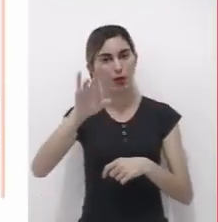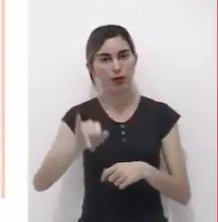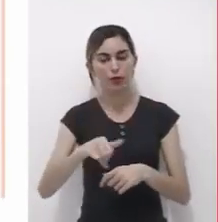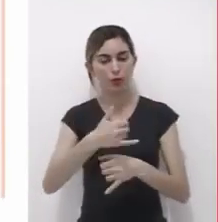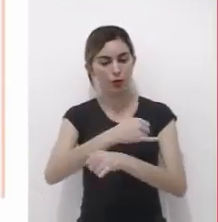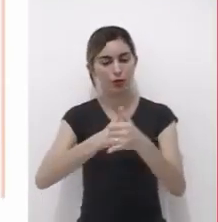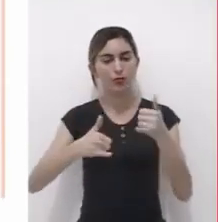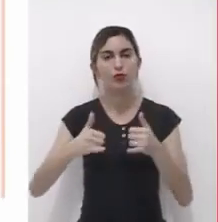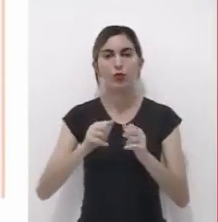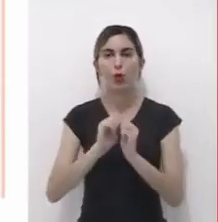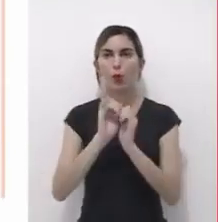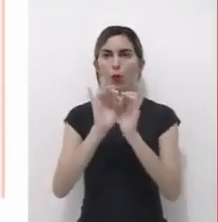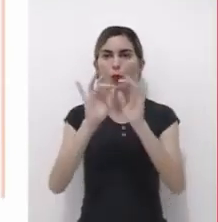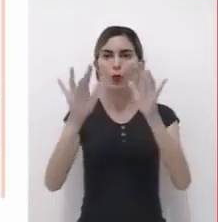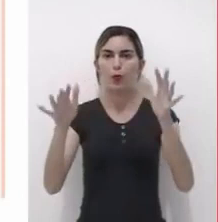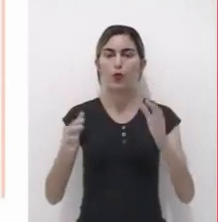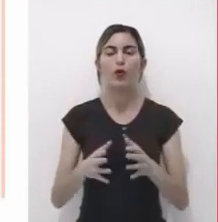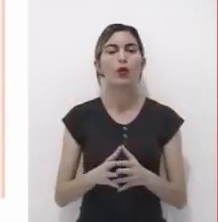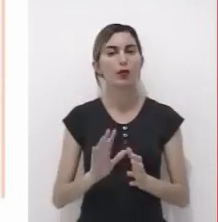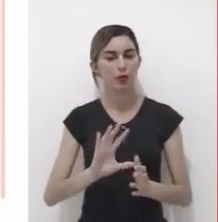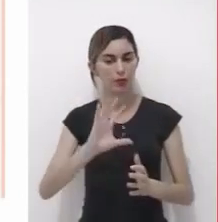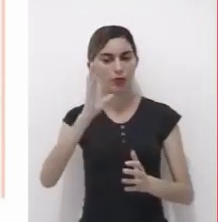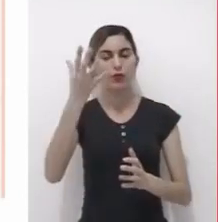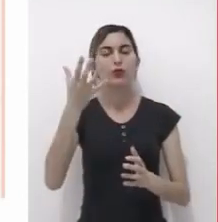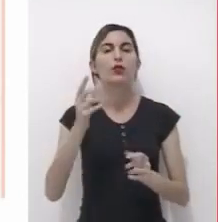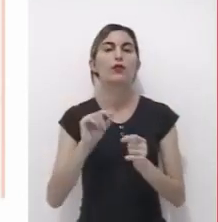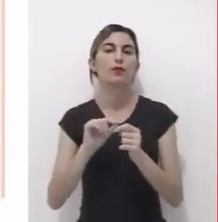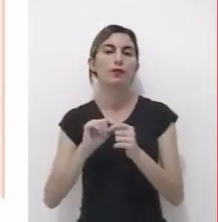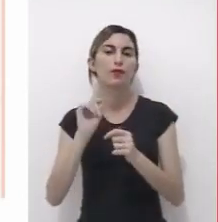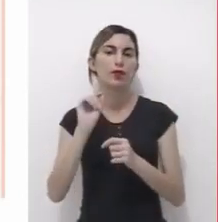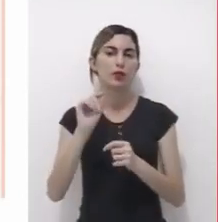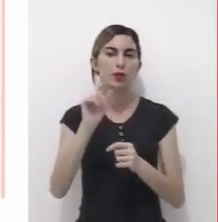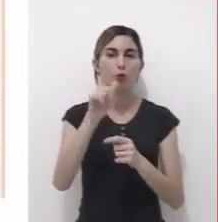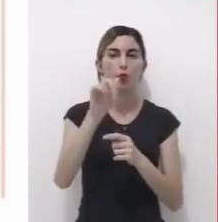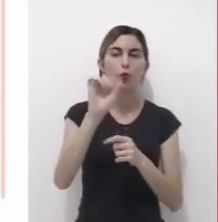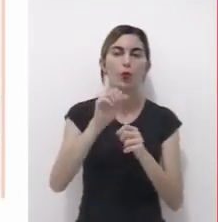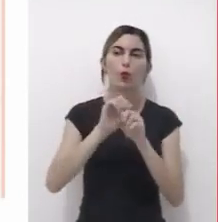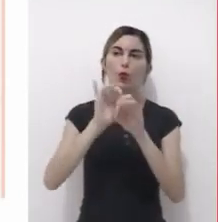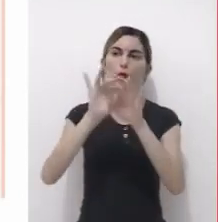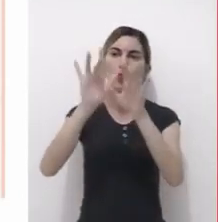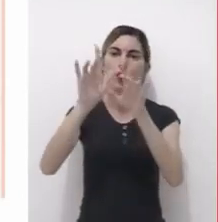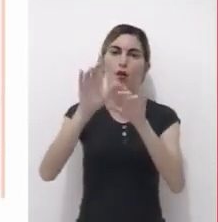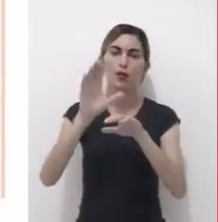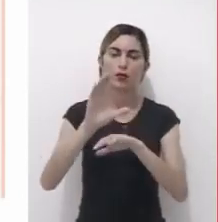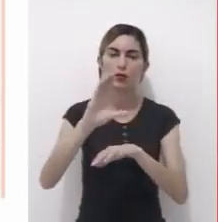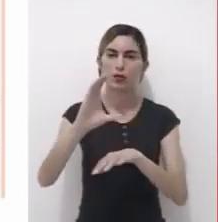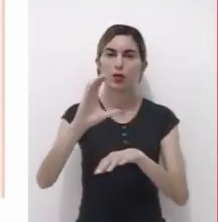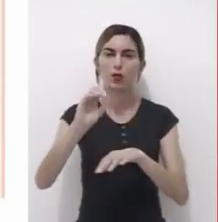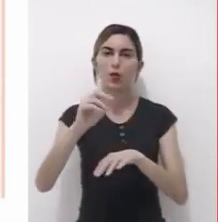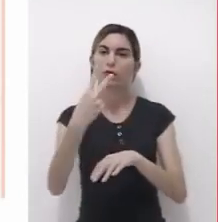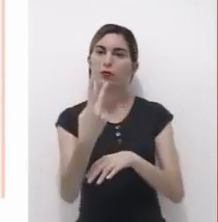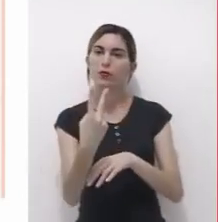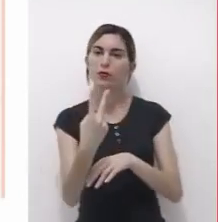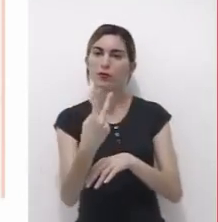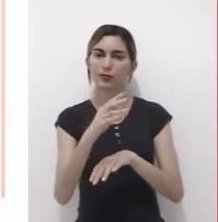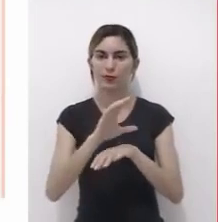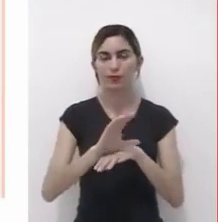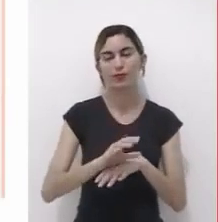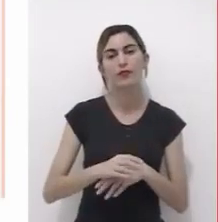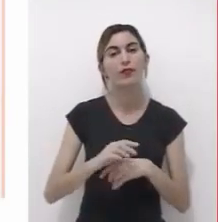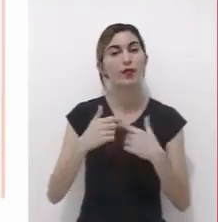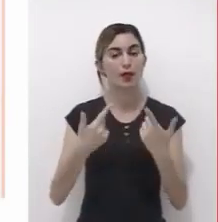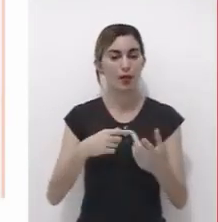energia. Uma combustão, quando ela é completa, vai se formar o quê? O gás carbônico, o CO2, que é